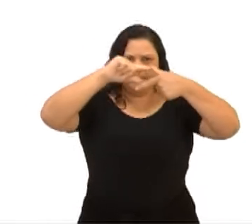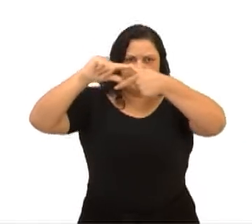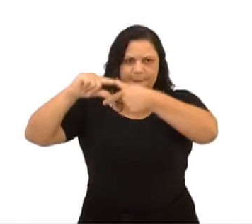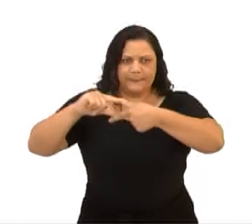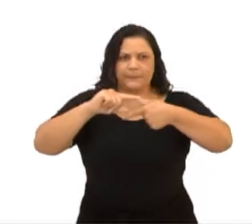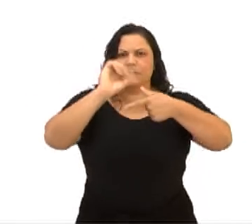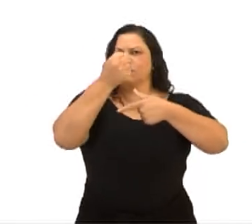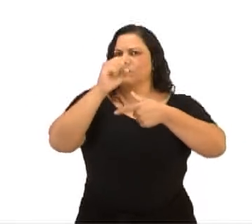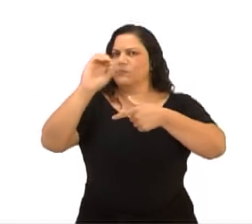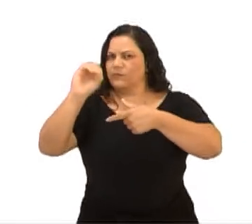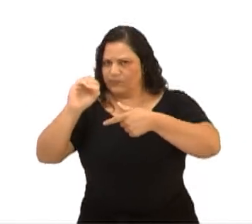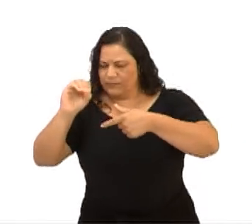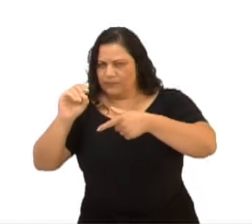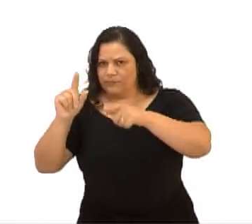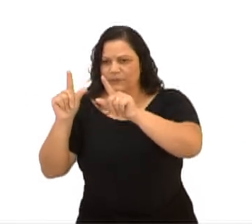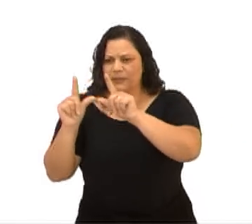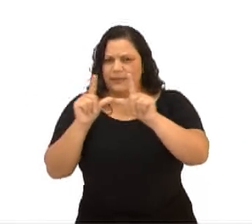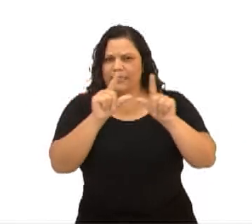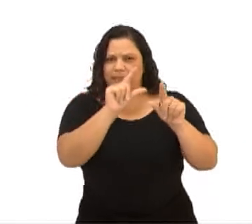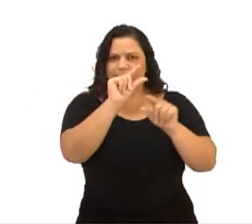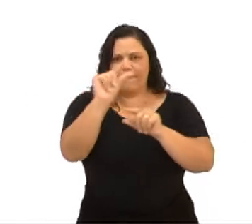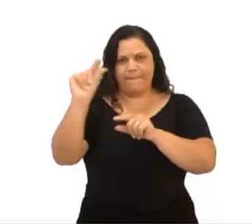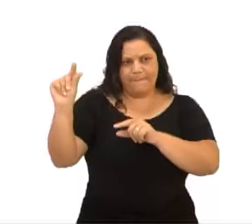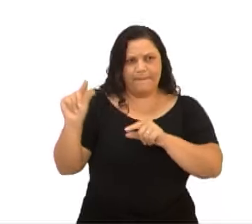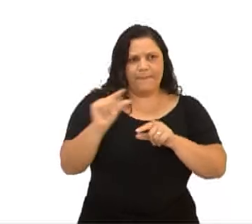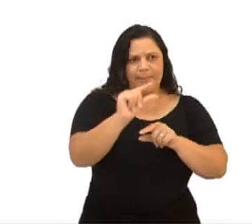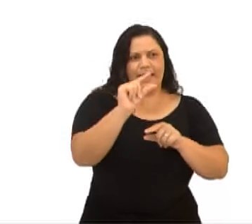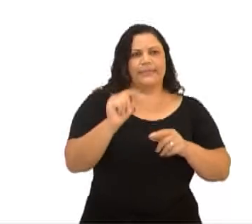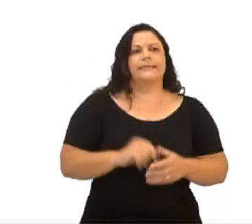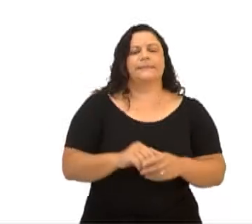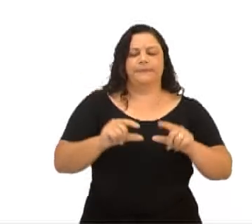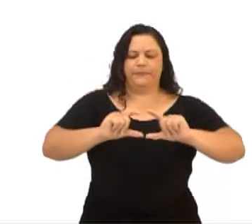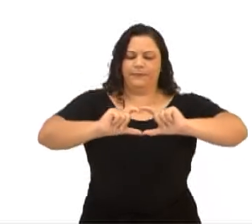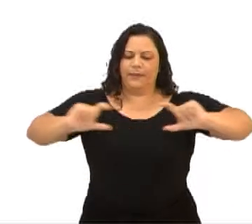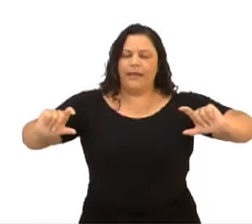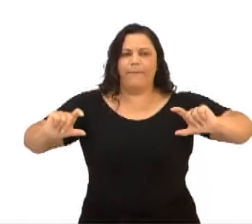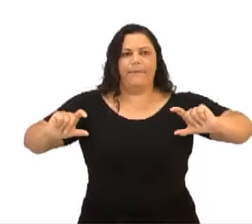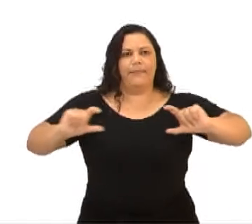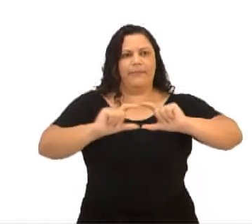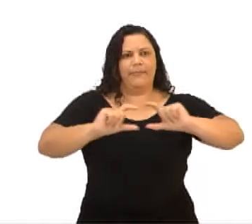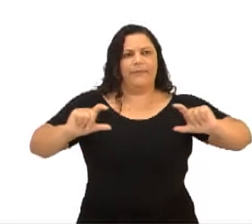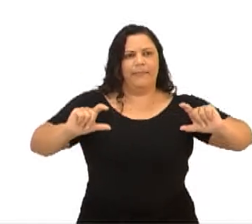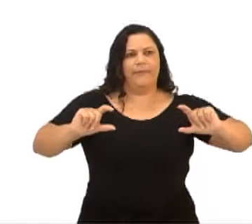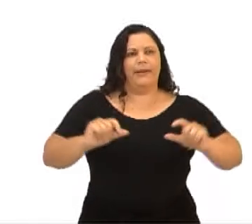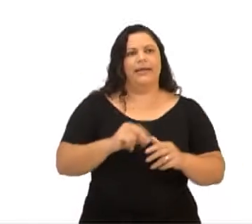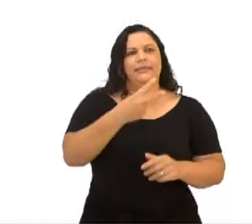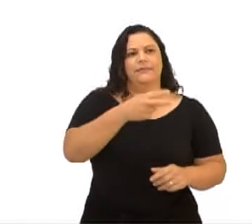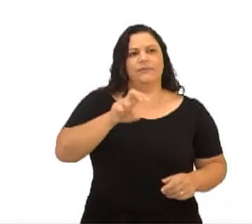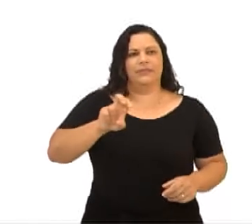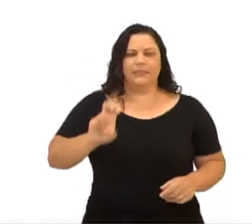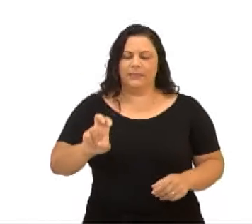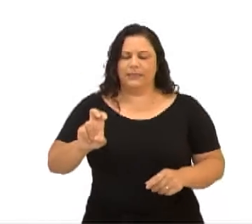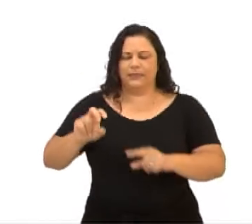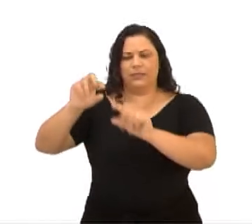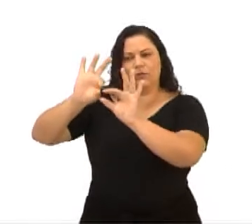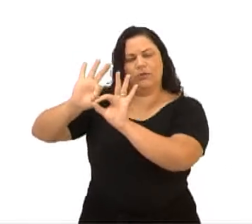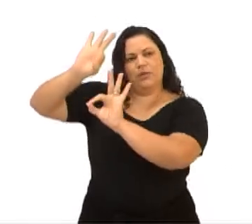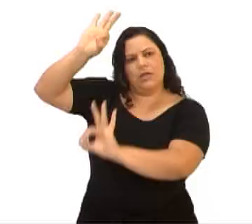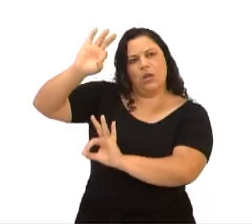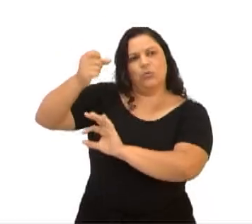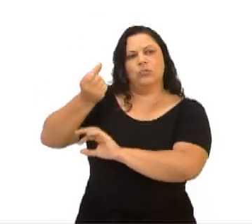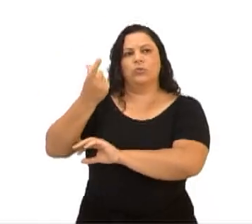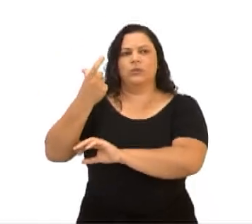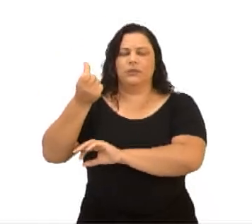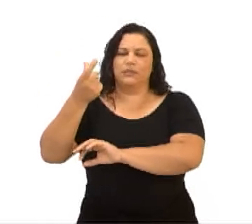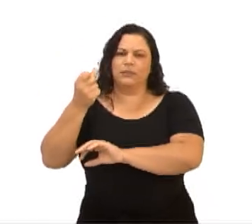retângulos, de base 25 centímetros e altura 16 centímetros. Calcule qual é, em metros quadrados,